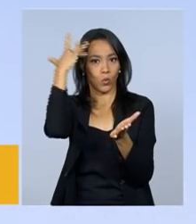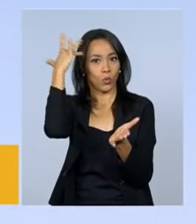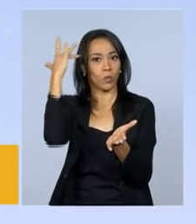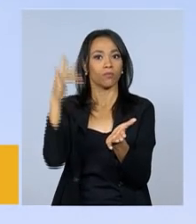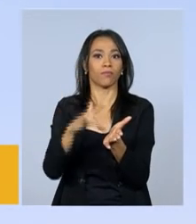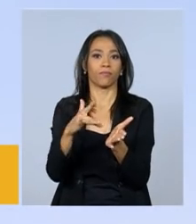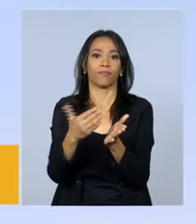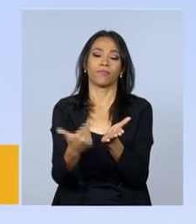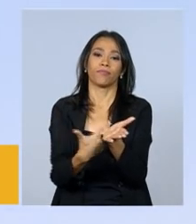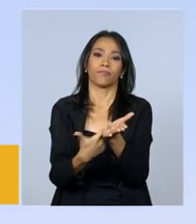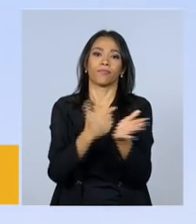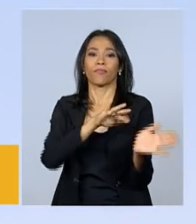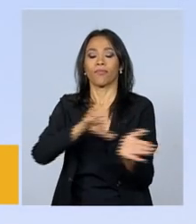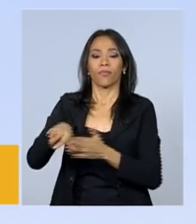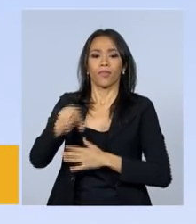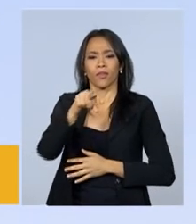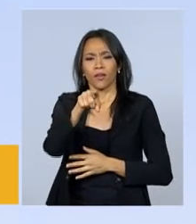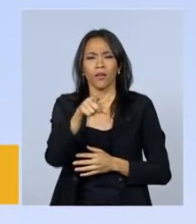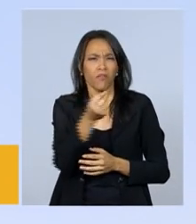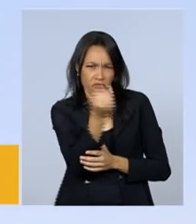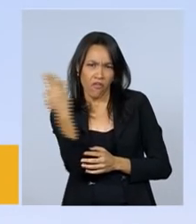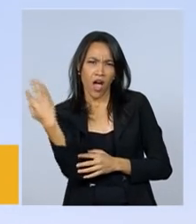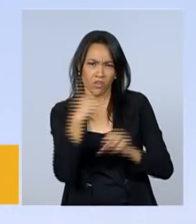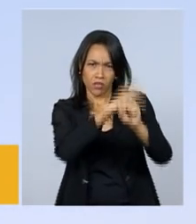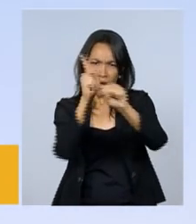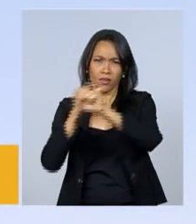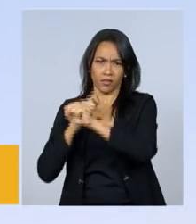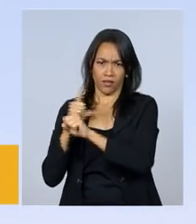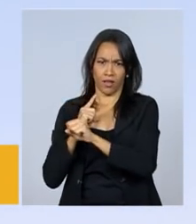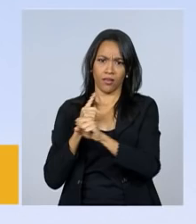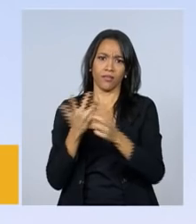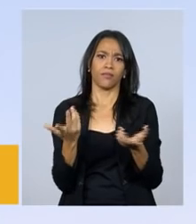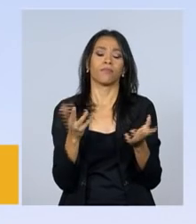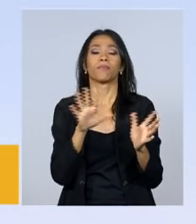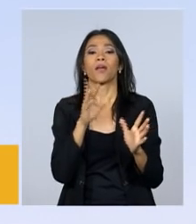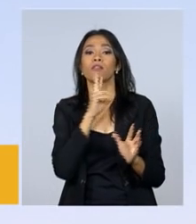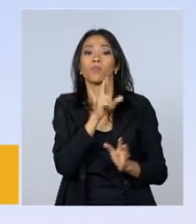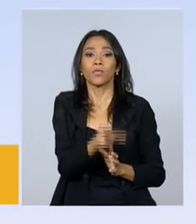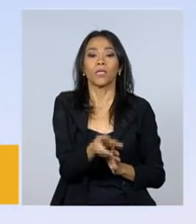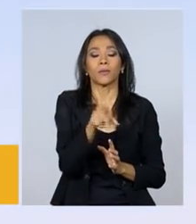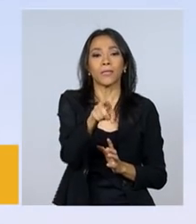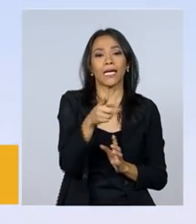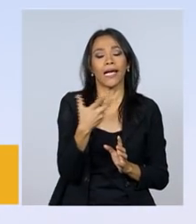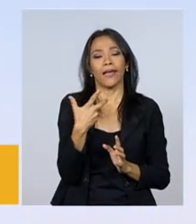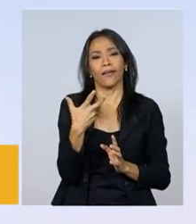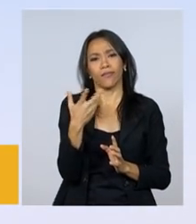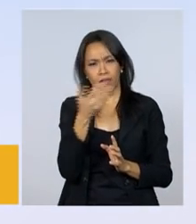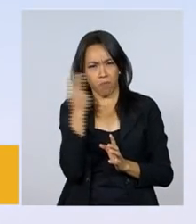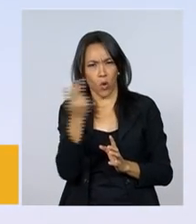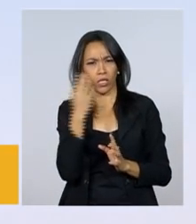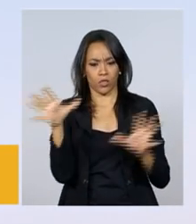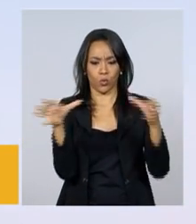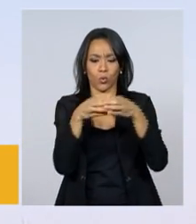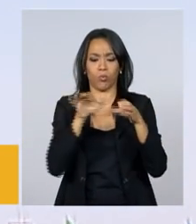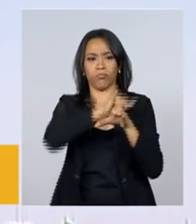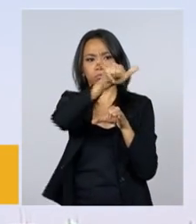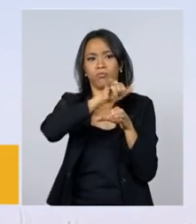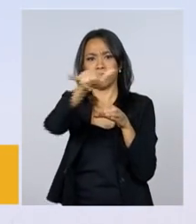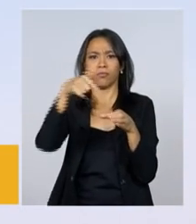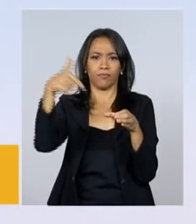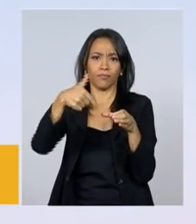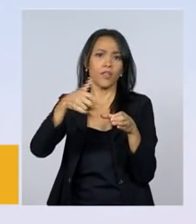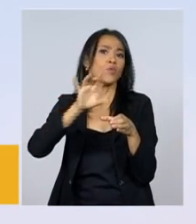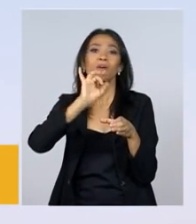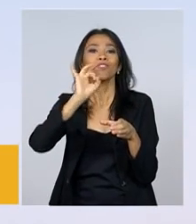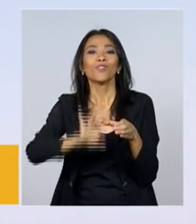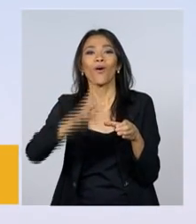vários países têm, né? Ou estou enganado? Sim, a Esquadrilha da Fumaça, falando de importância, ela já não simboliza mais só